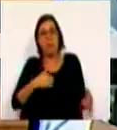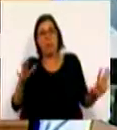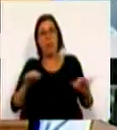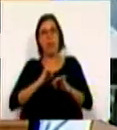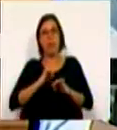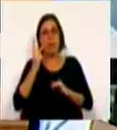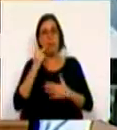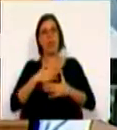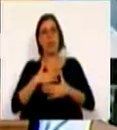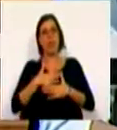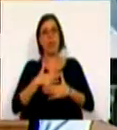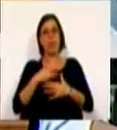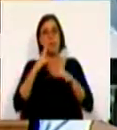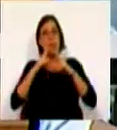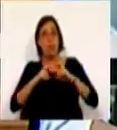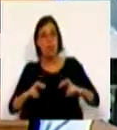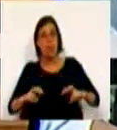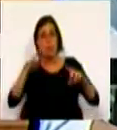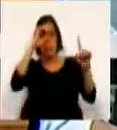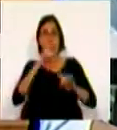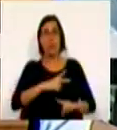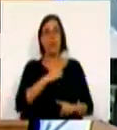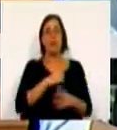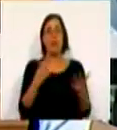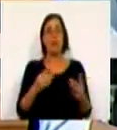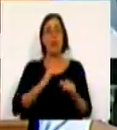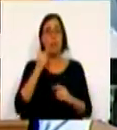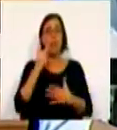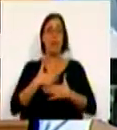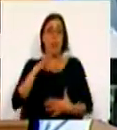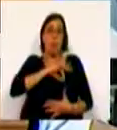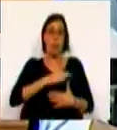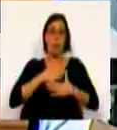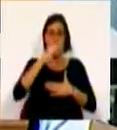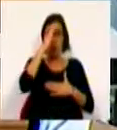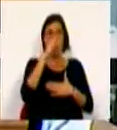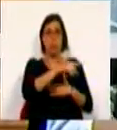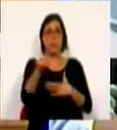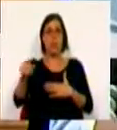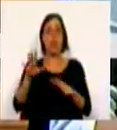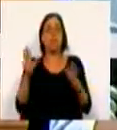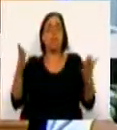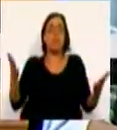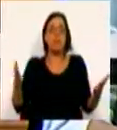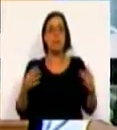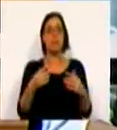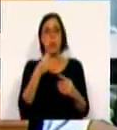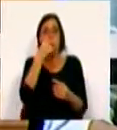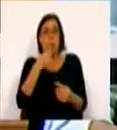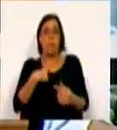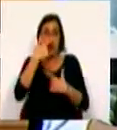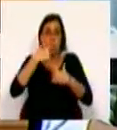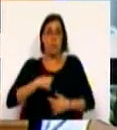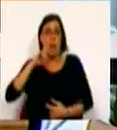minha vida, que é a de investigadora e professora universitária, essa é a minha vida profissional, como sabem, ou talvez um defeito de